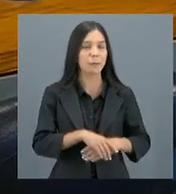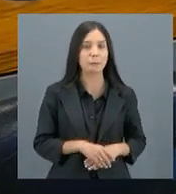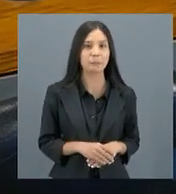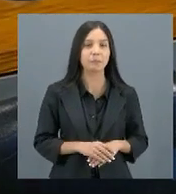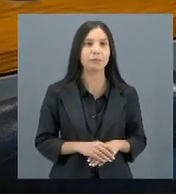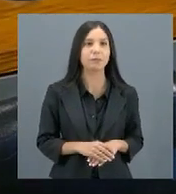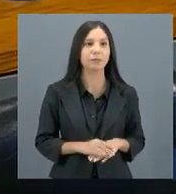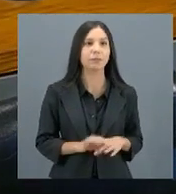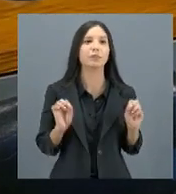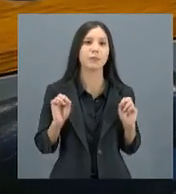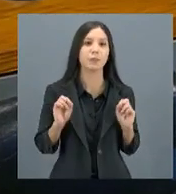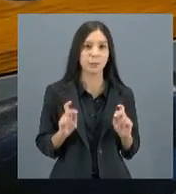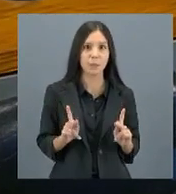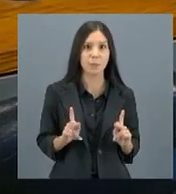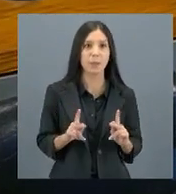Tá.